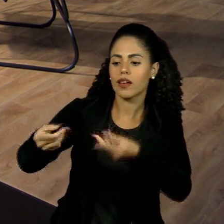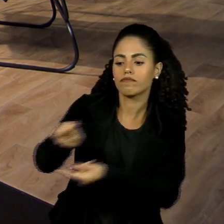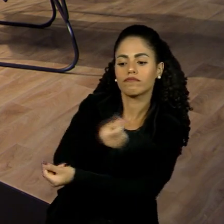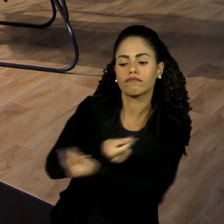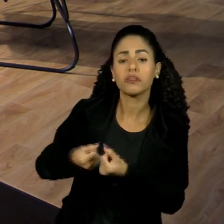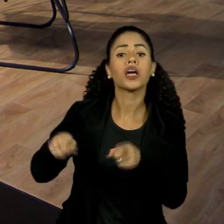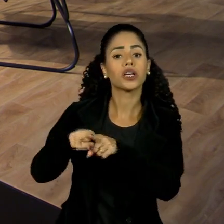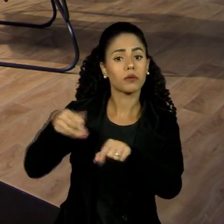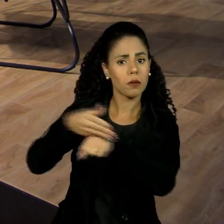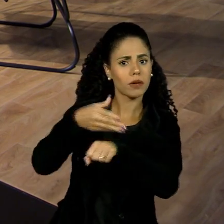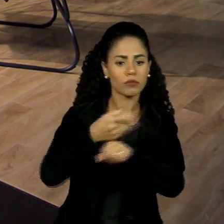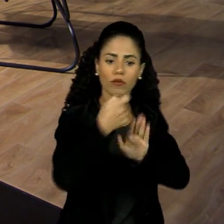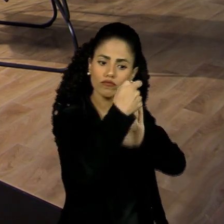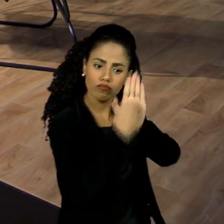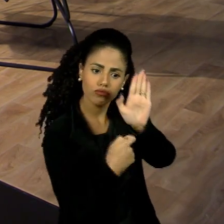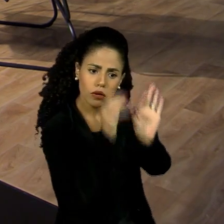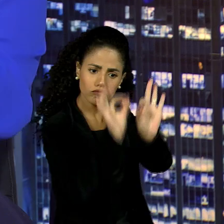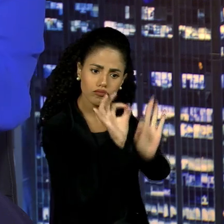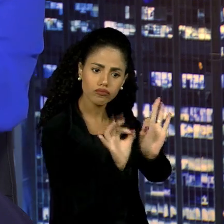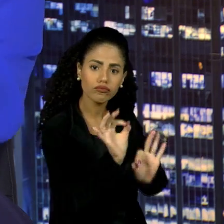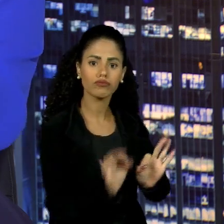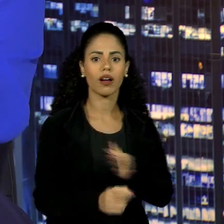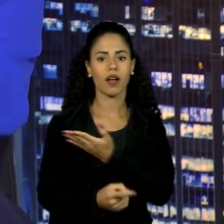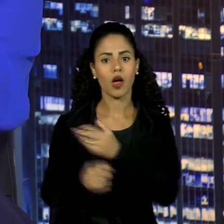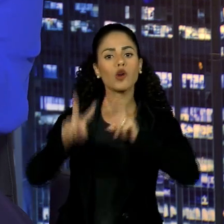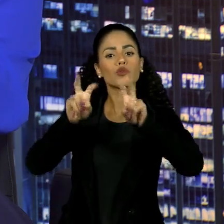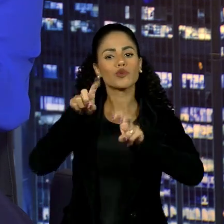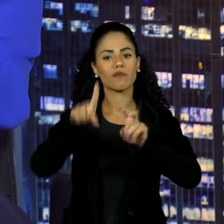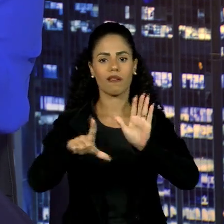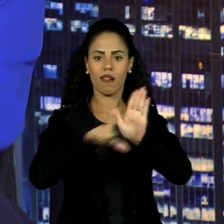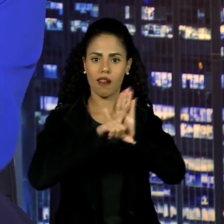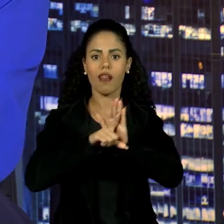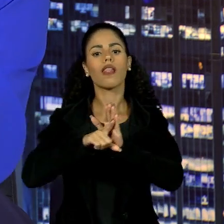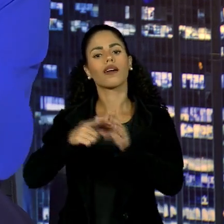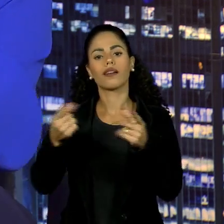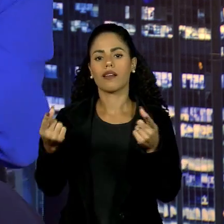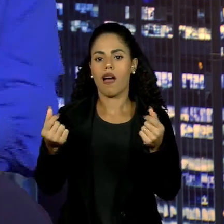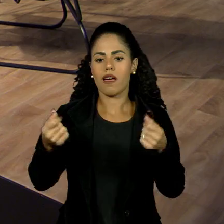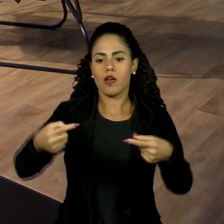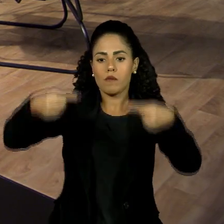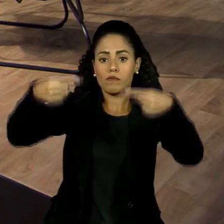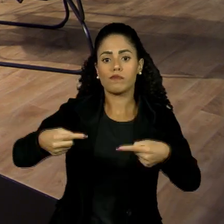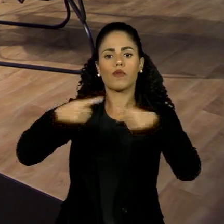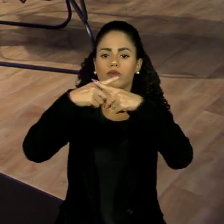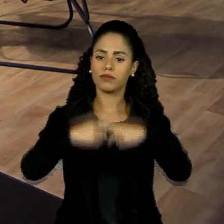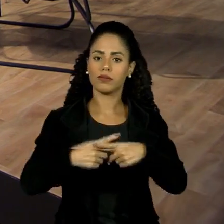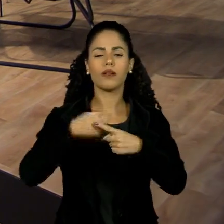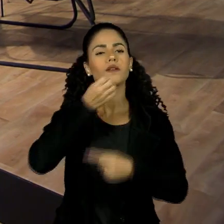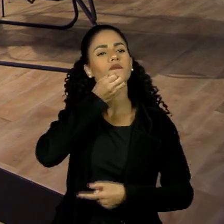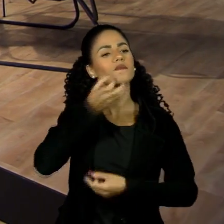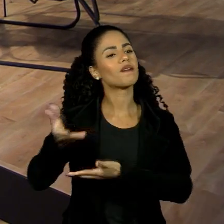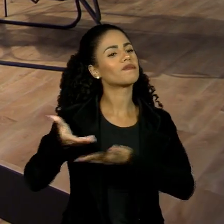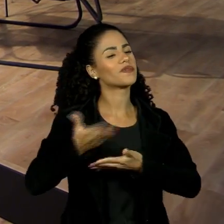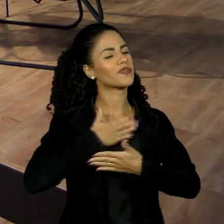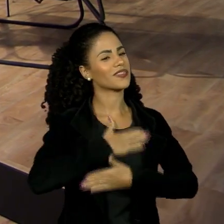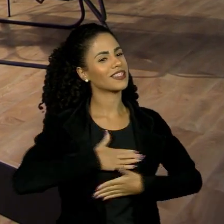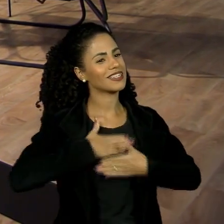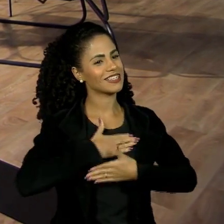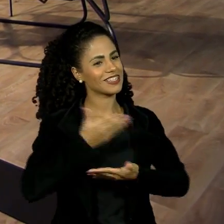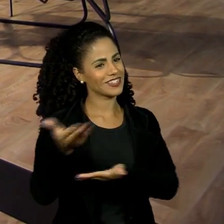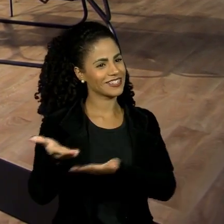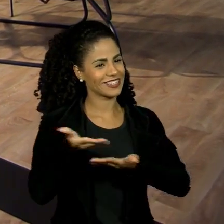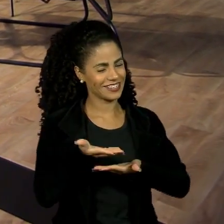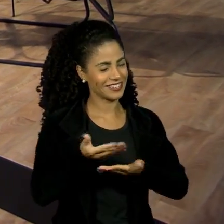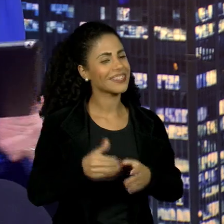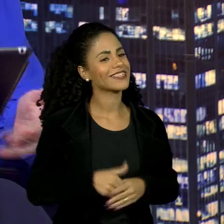participou do texto da regulamentação das apostas esportivas online. Sejam muito bem-vindos, é um prazer ter vocês aqui com a